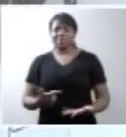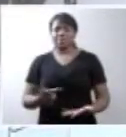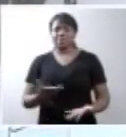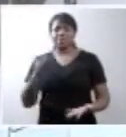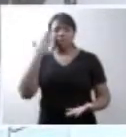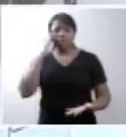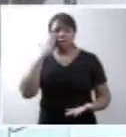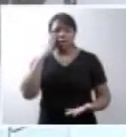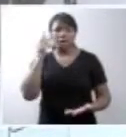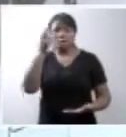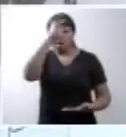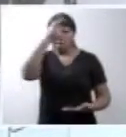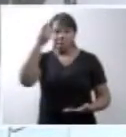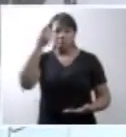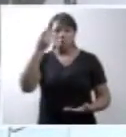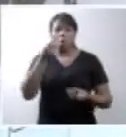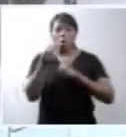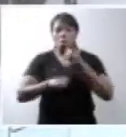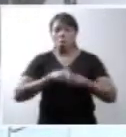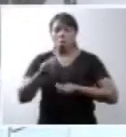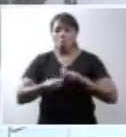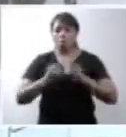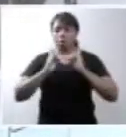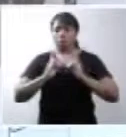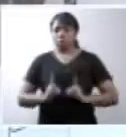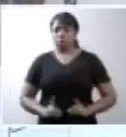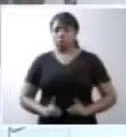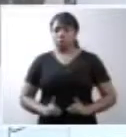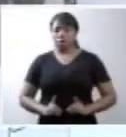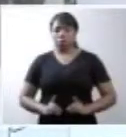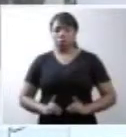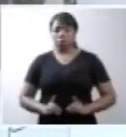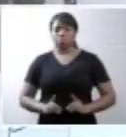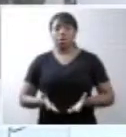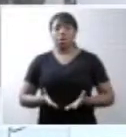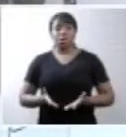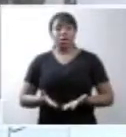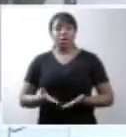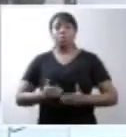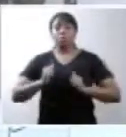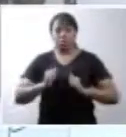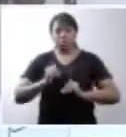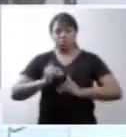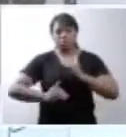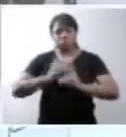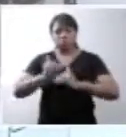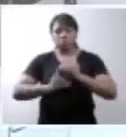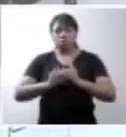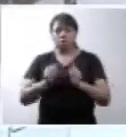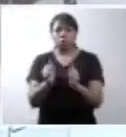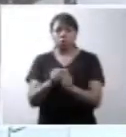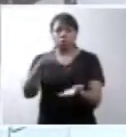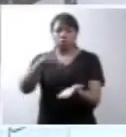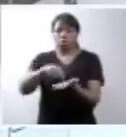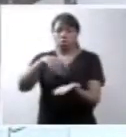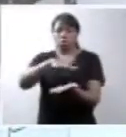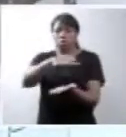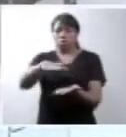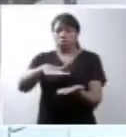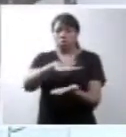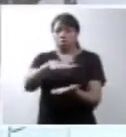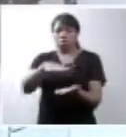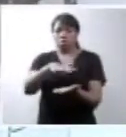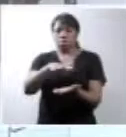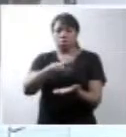considerado uma pessoa com deficiência, é indispensável que desenvolva uma relação com o ambiente.